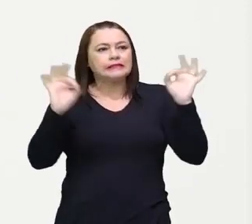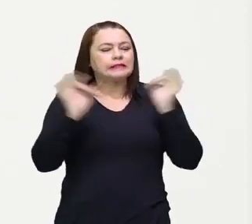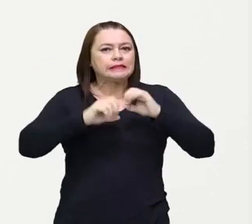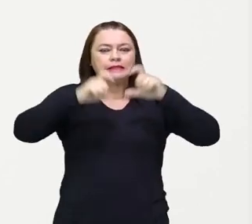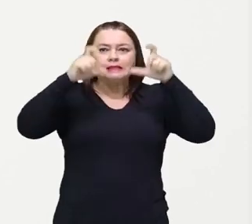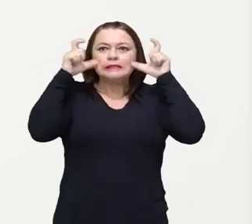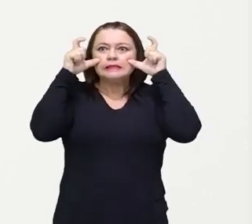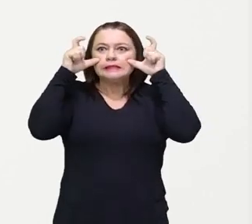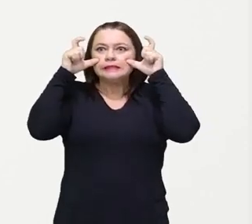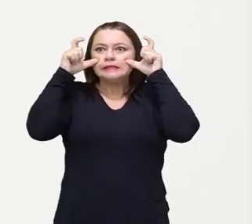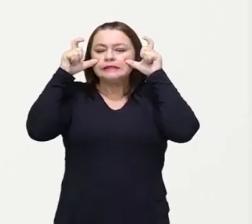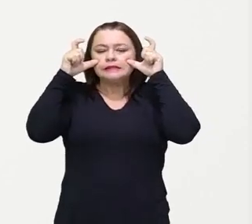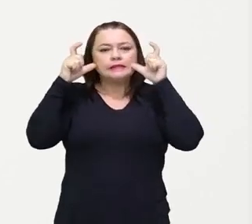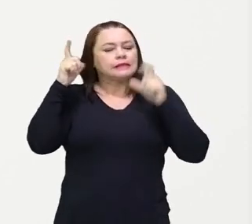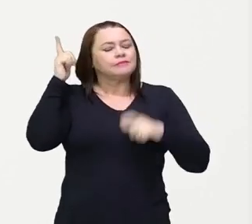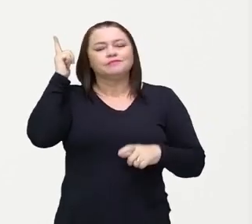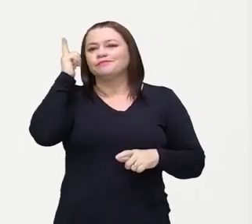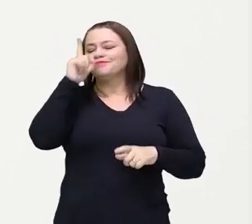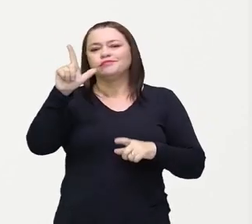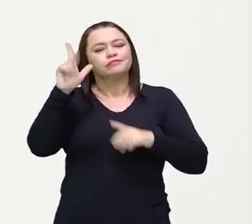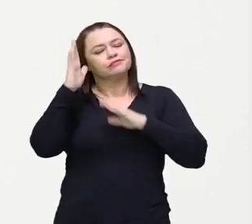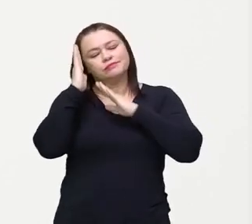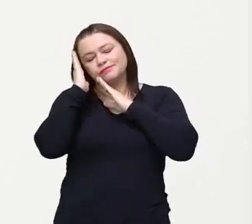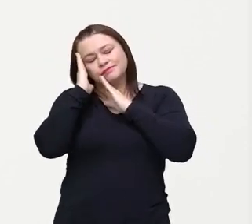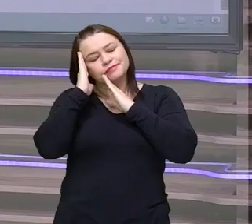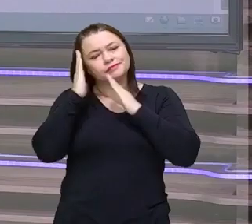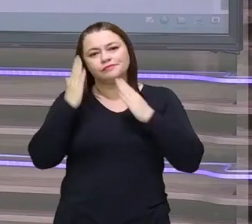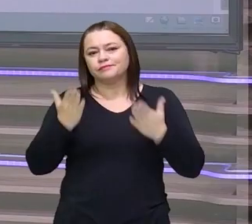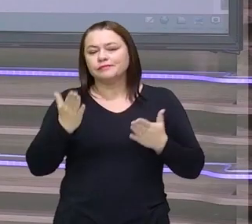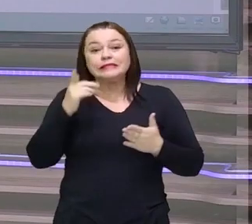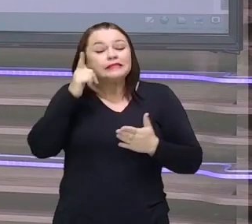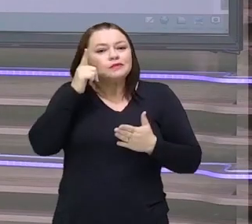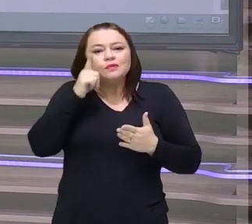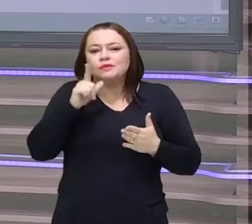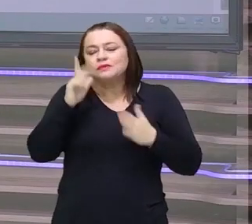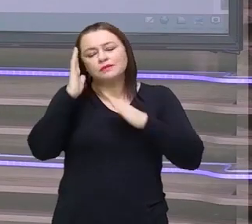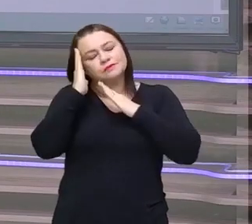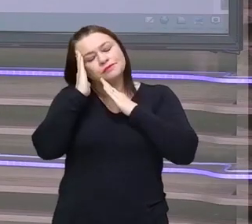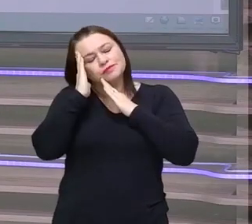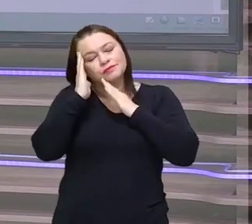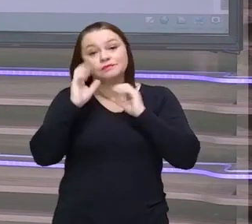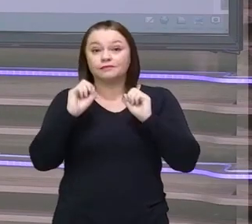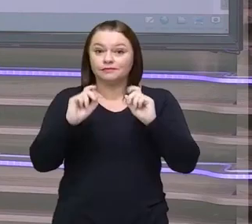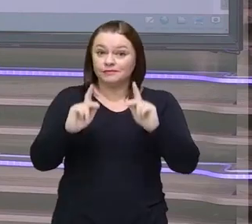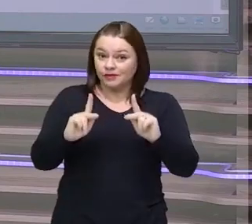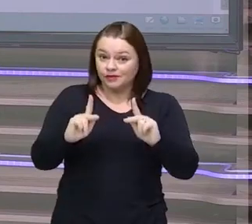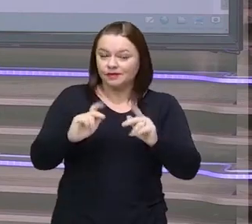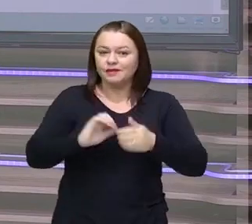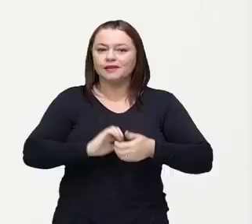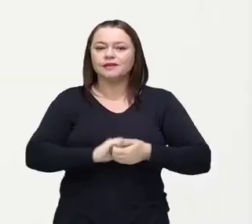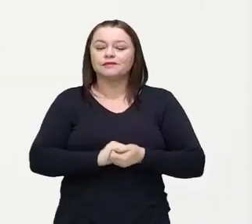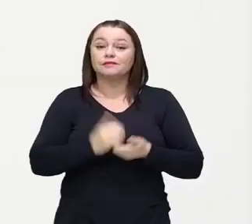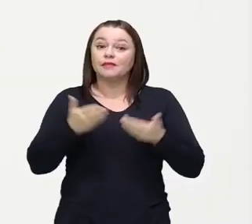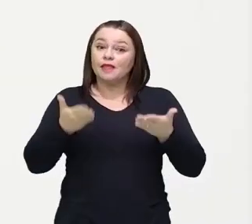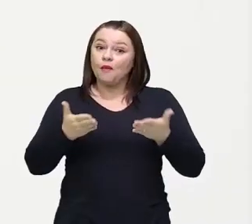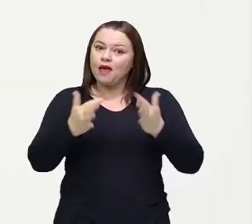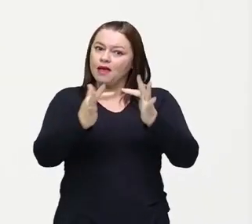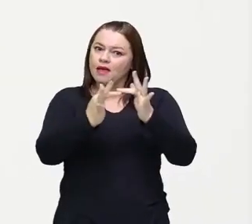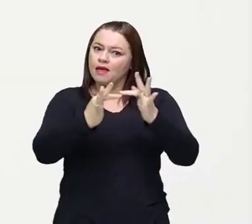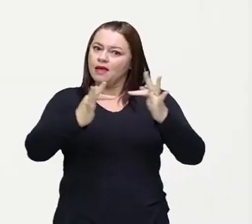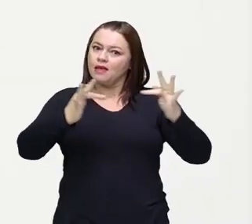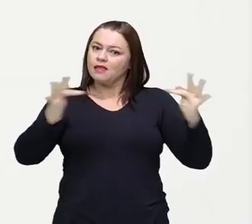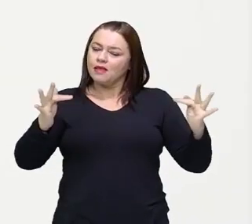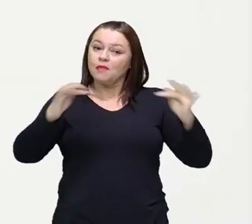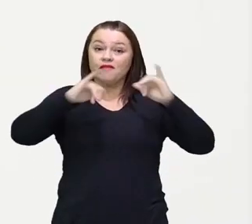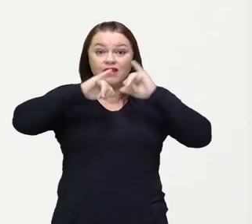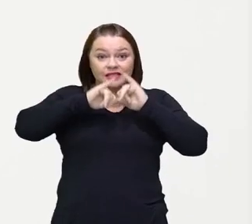dormi nada. Eu não consegui dormir. Hoje não deu para dormir. Ok? Então, essa é a frase